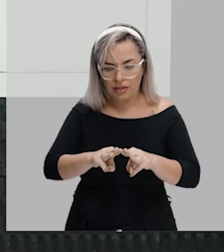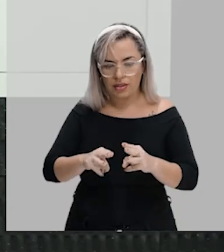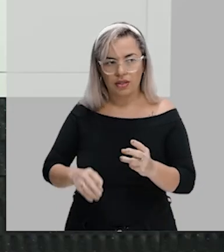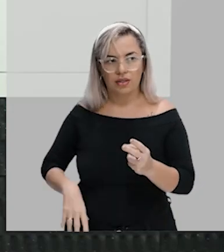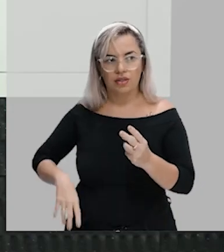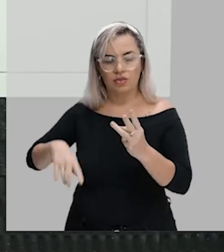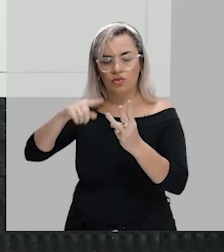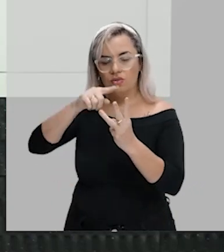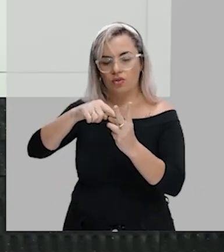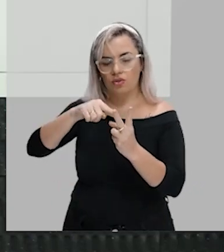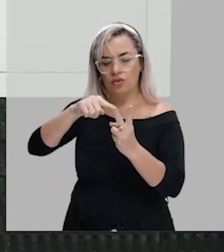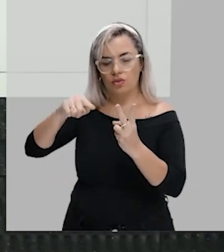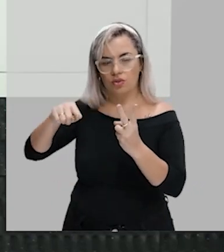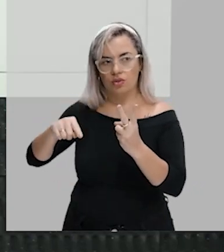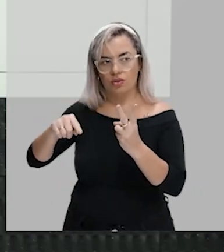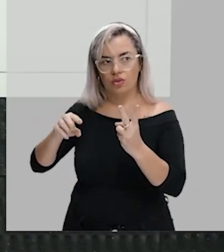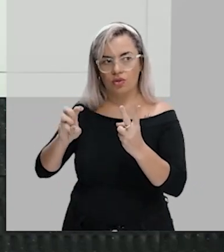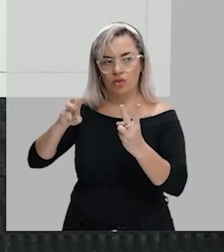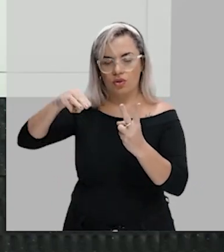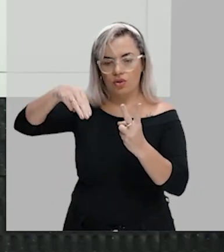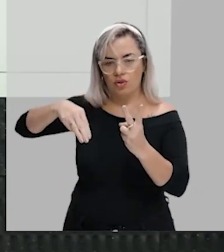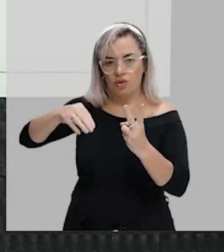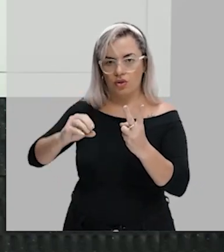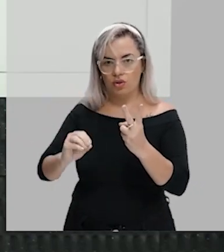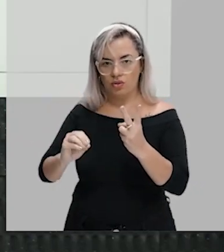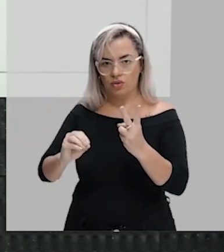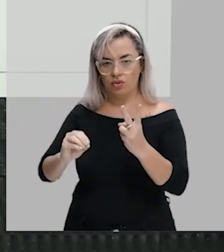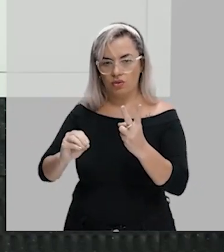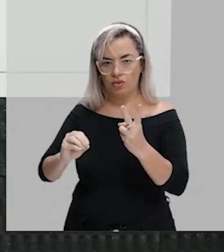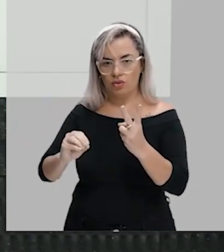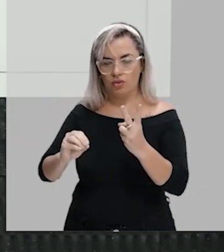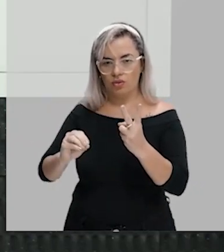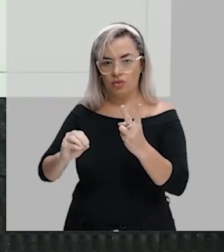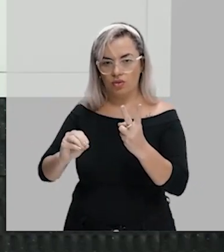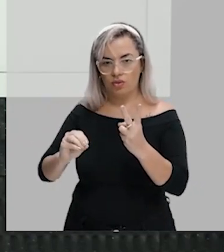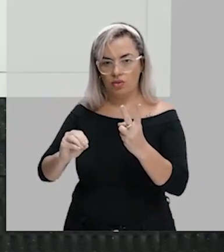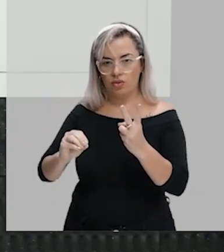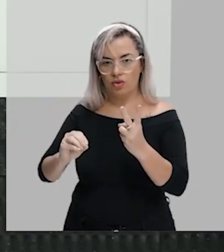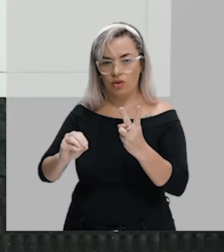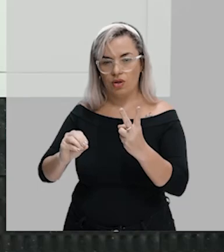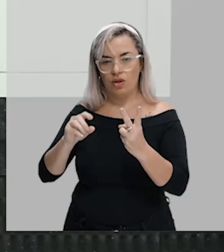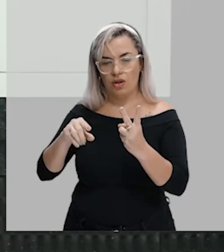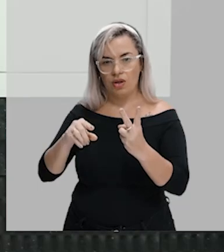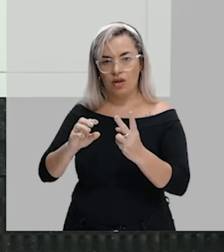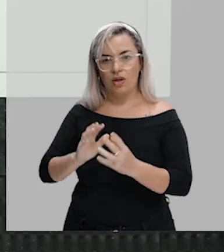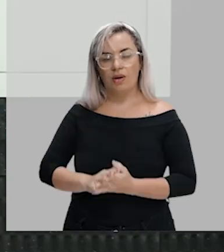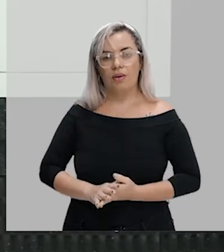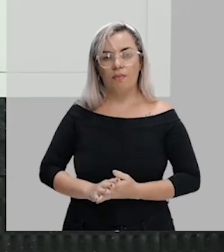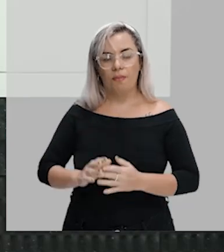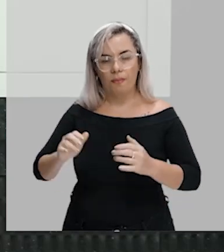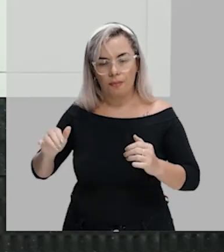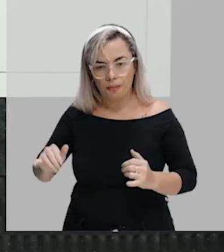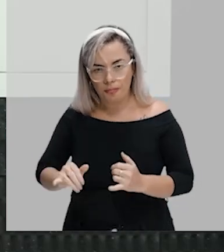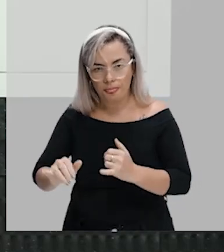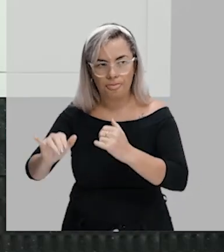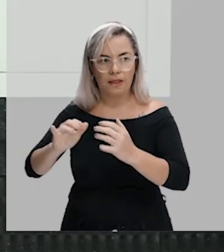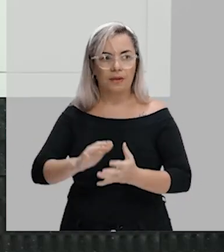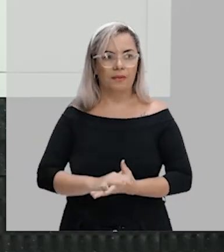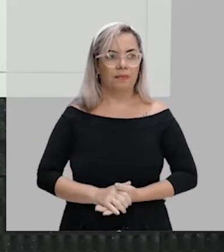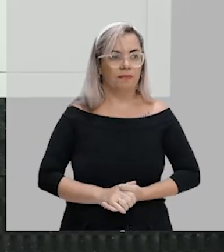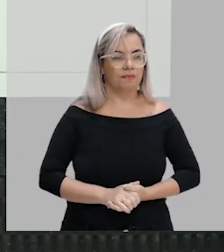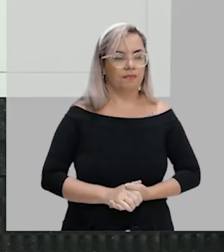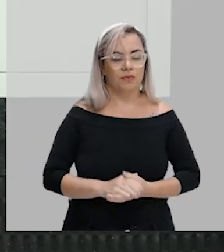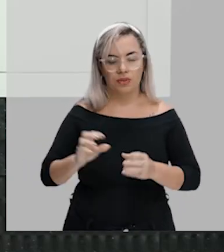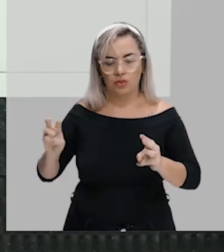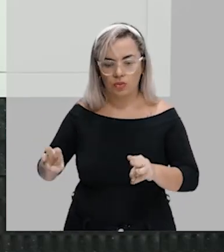né? A permissividade elétrica, né, que é o ε0 aqui, ó, ele é na